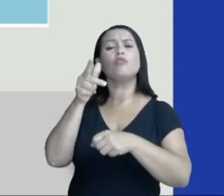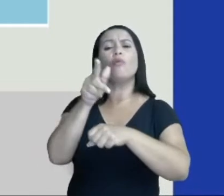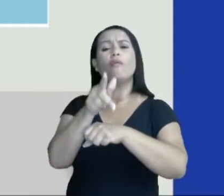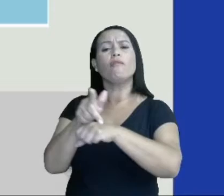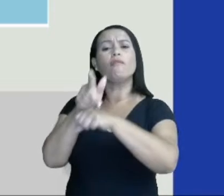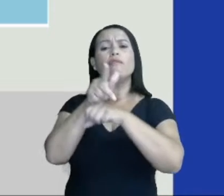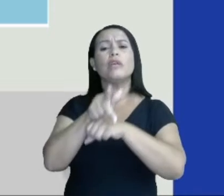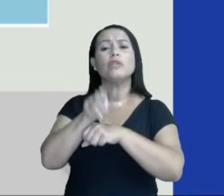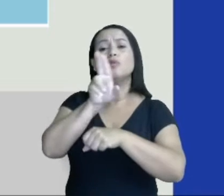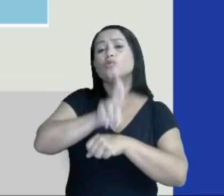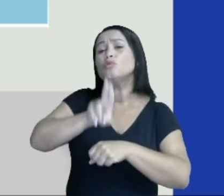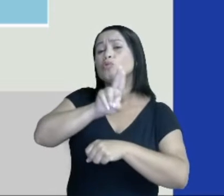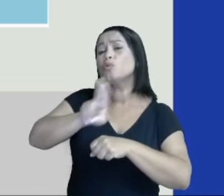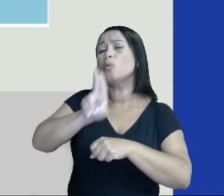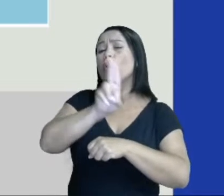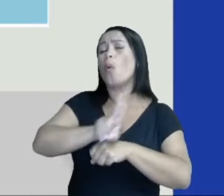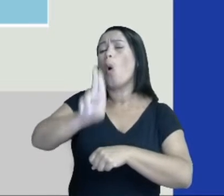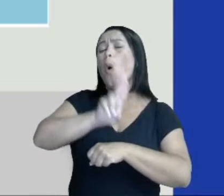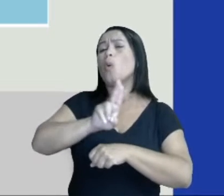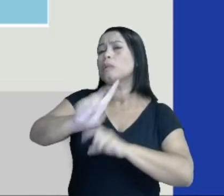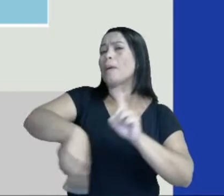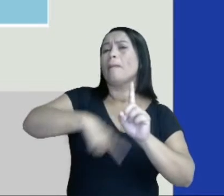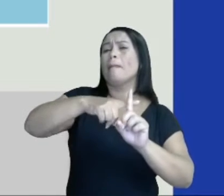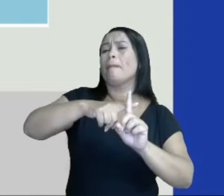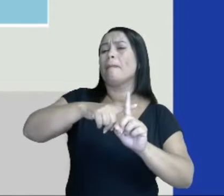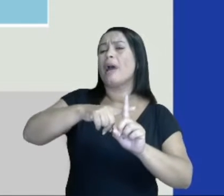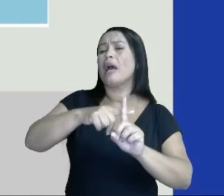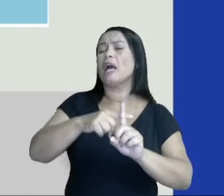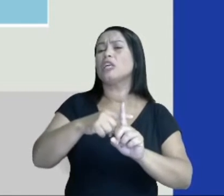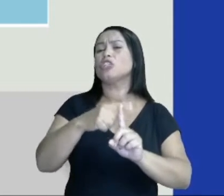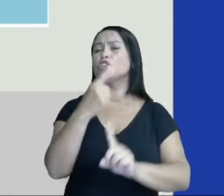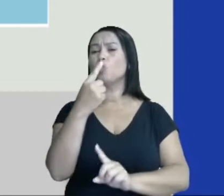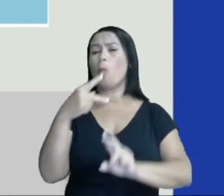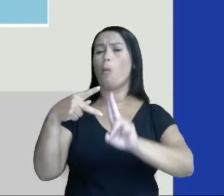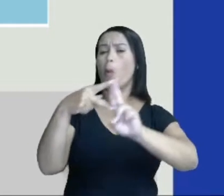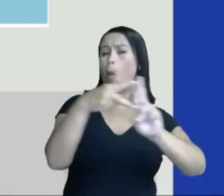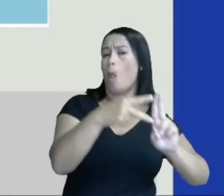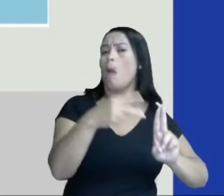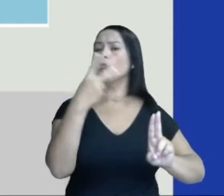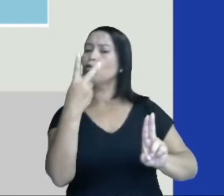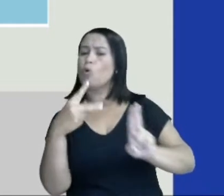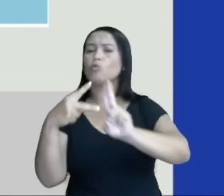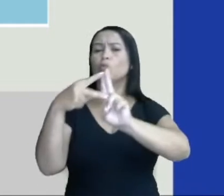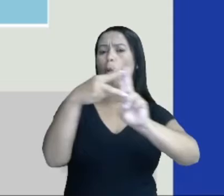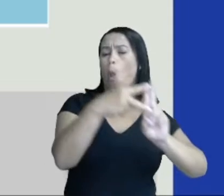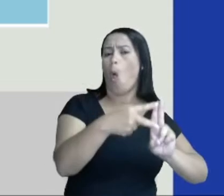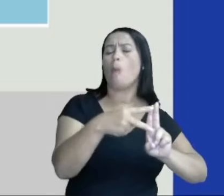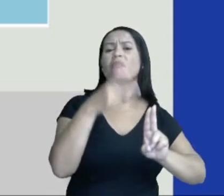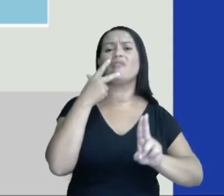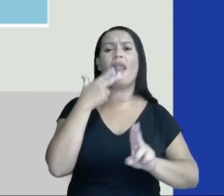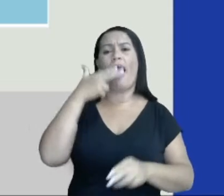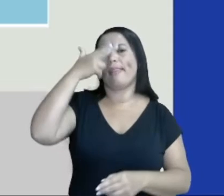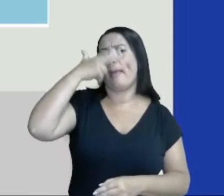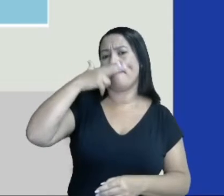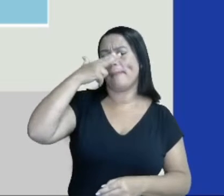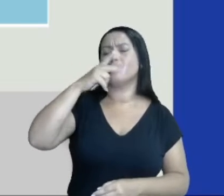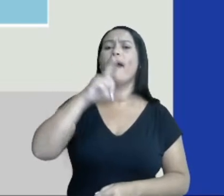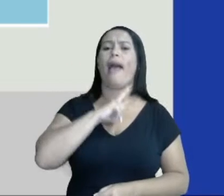usam mais de um pronome, né? Dois pronomes para falar da mesma coisa.